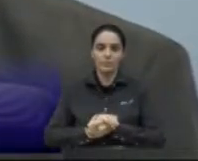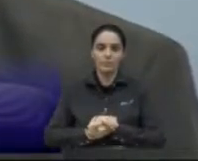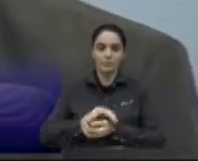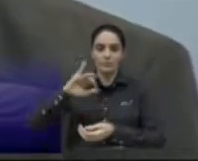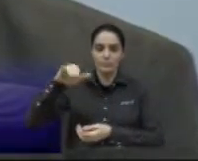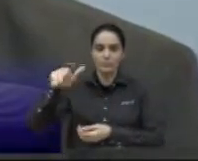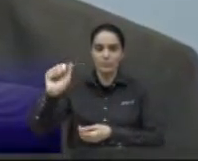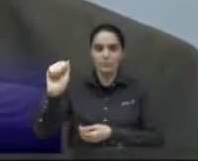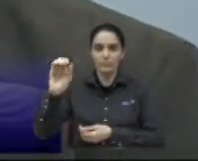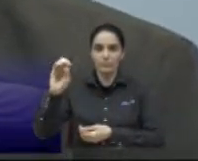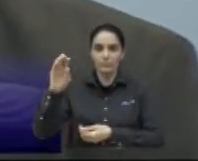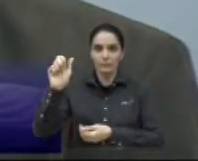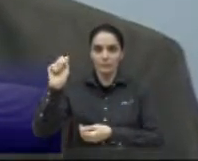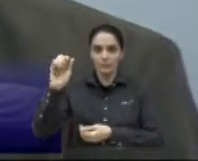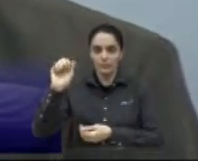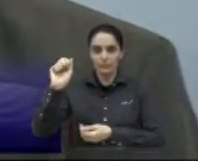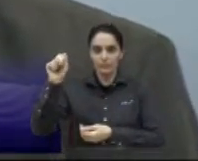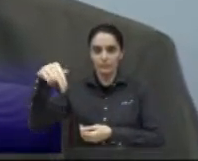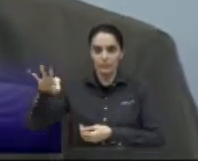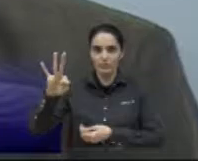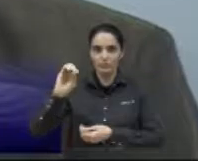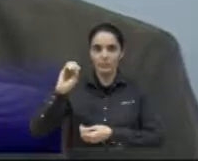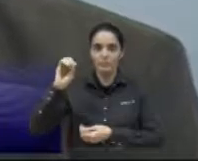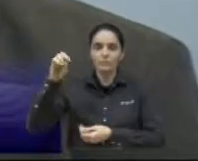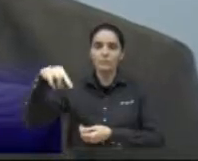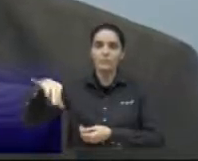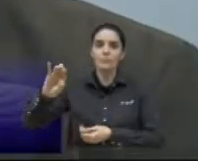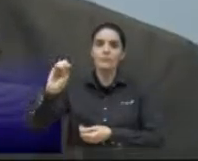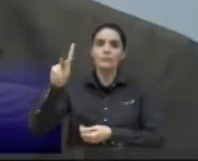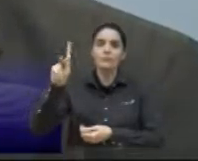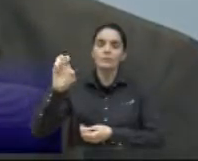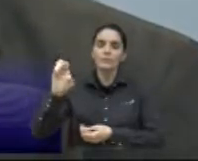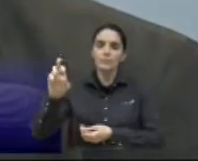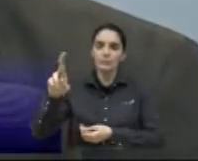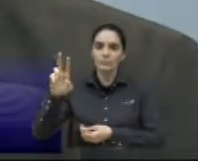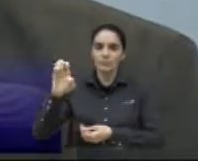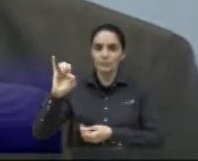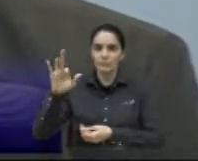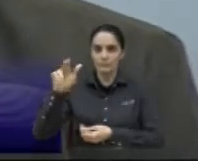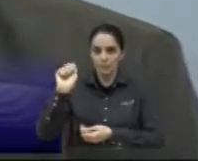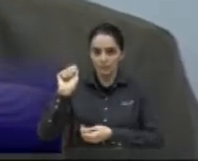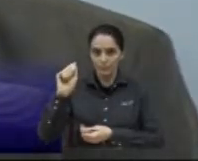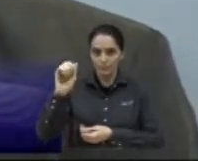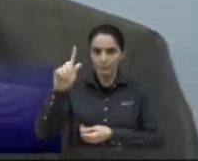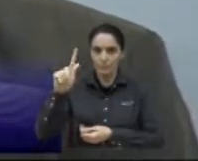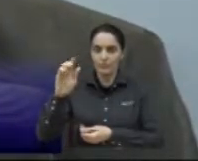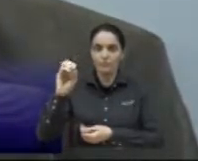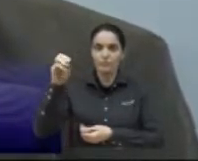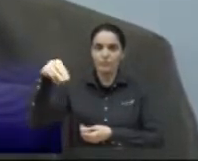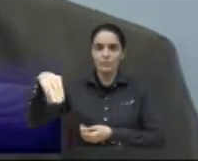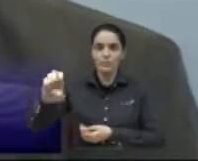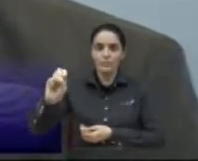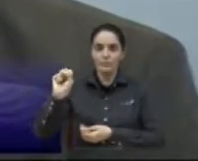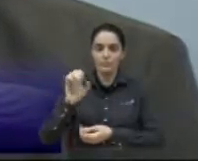Antônio Pereira Gomes, falando assim ninguém vai saber muito bem quem é, mas o Joãozinho do Nossa Senhora das Dores, Ronei deve ter